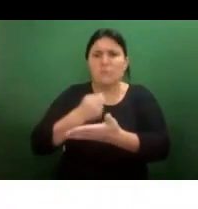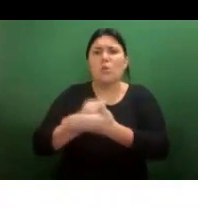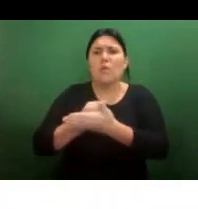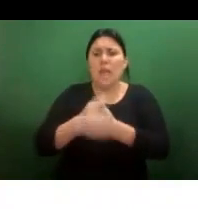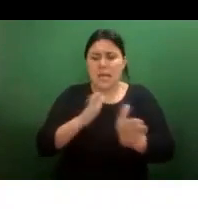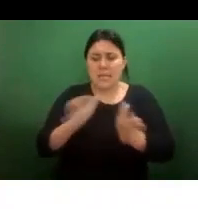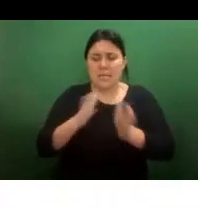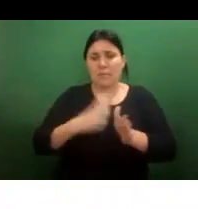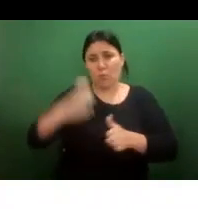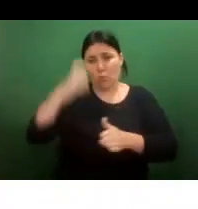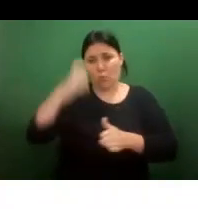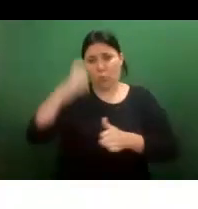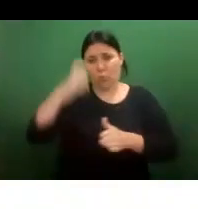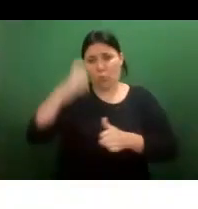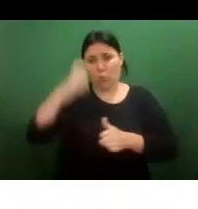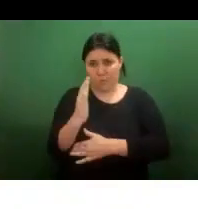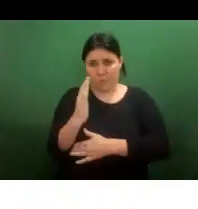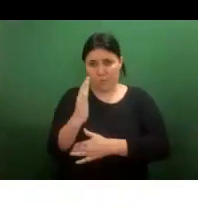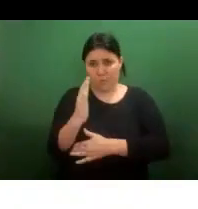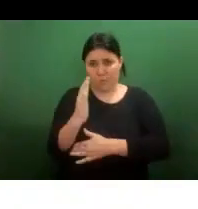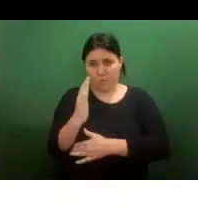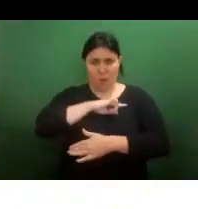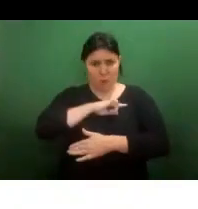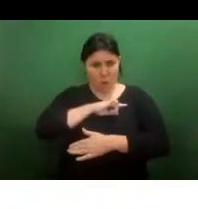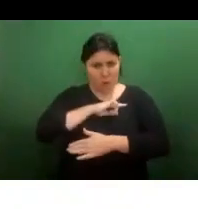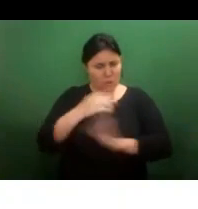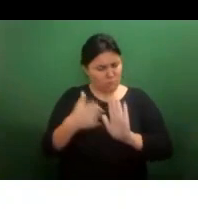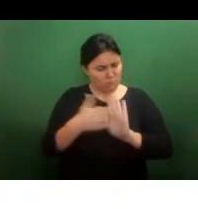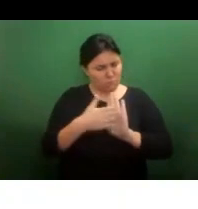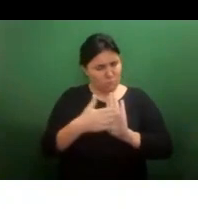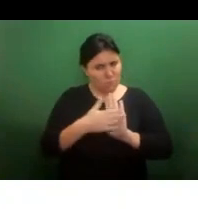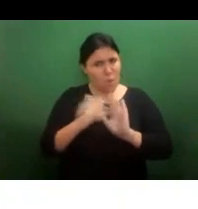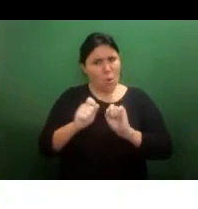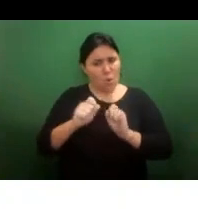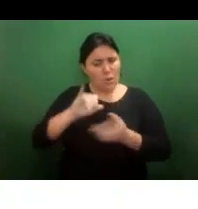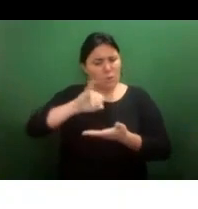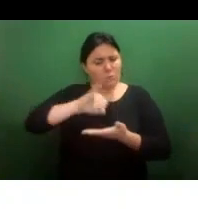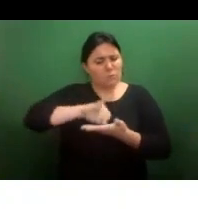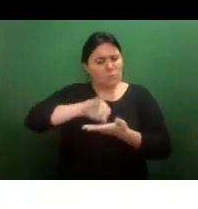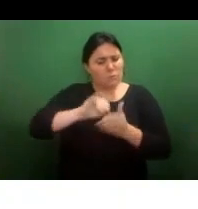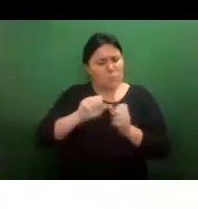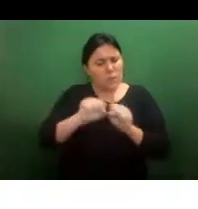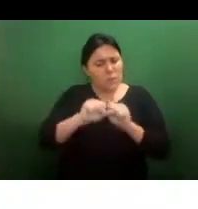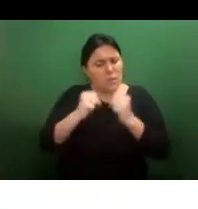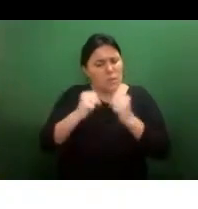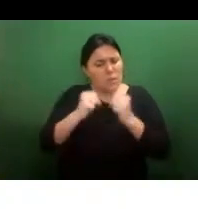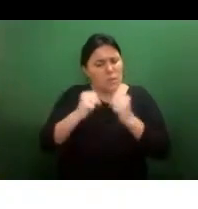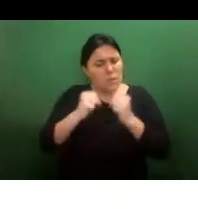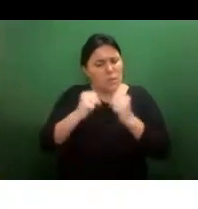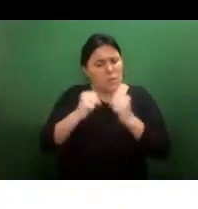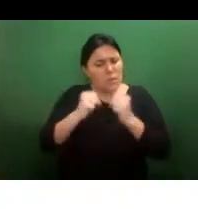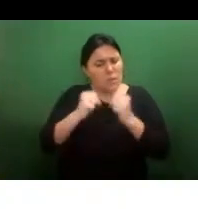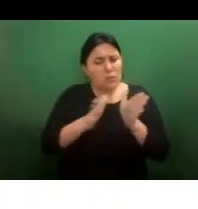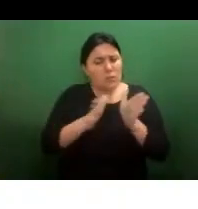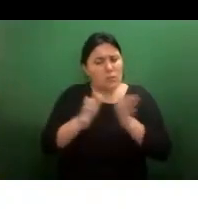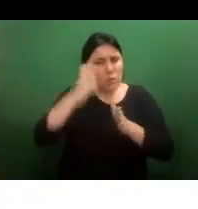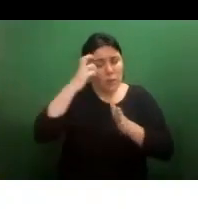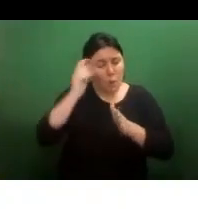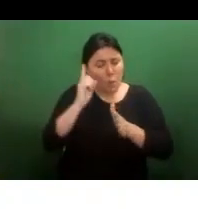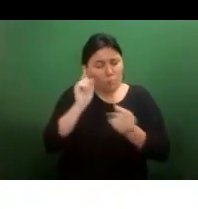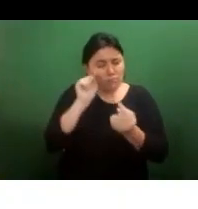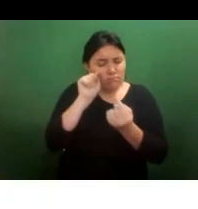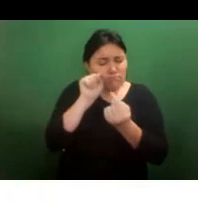Brasil. Quando propus sediarmos um seminário de acessibilidade cultural, ainda no ano passado, como uma das metas do